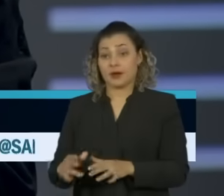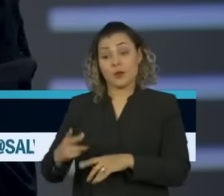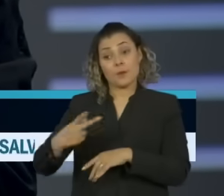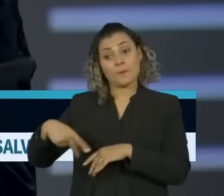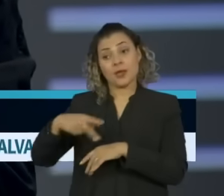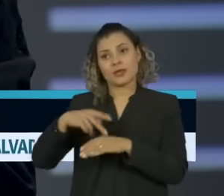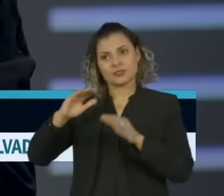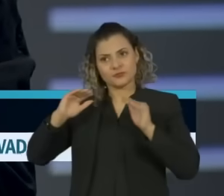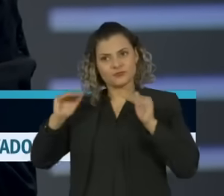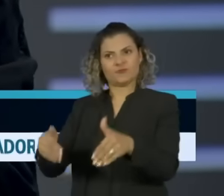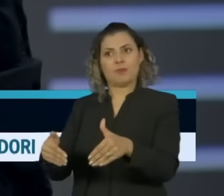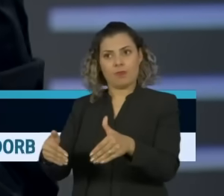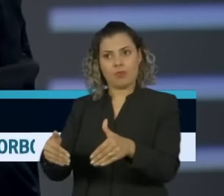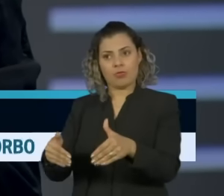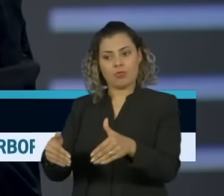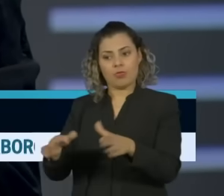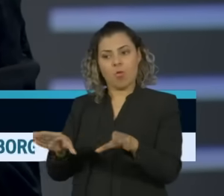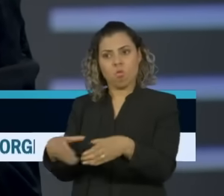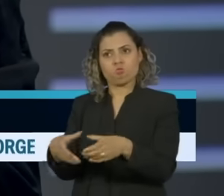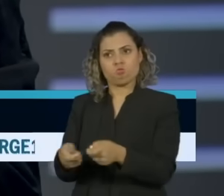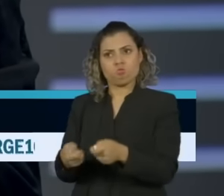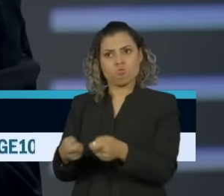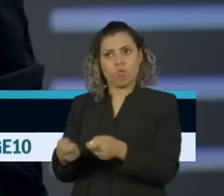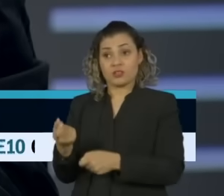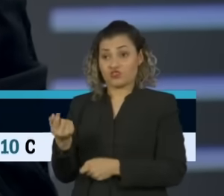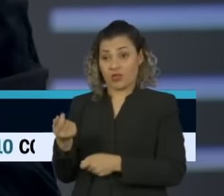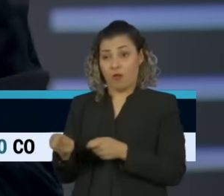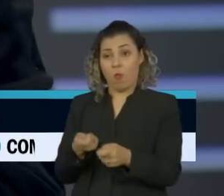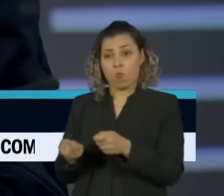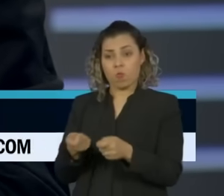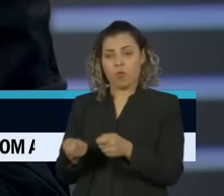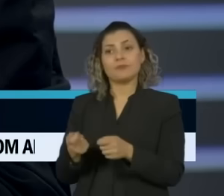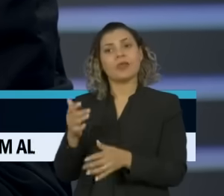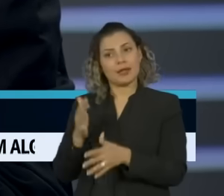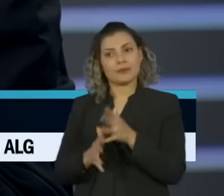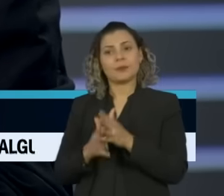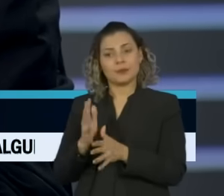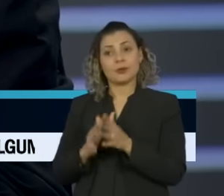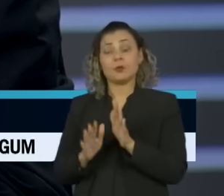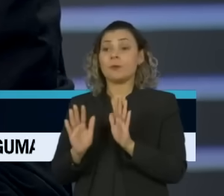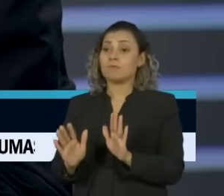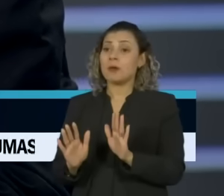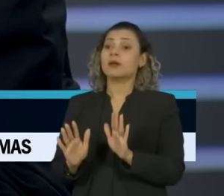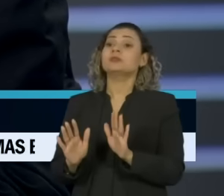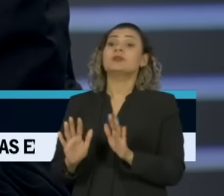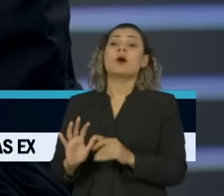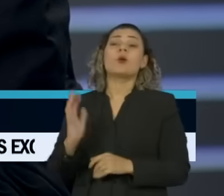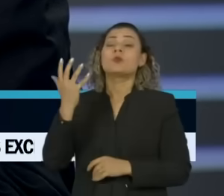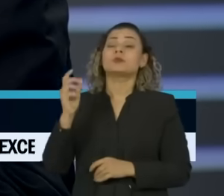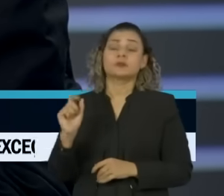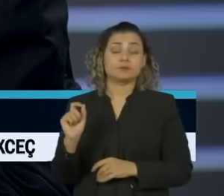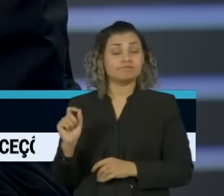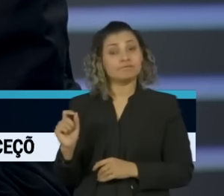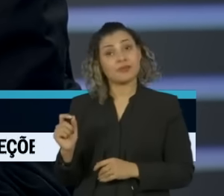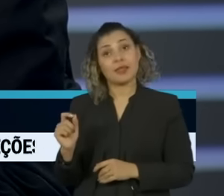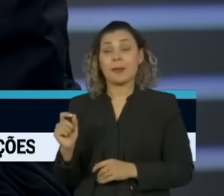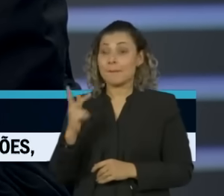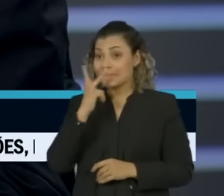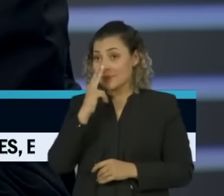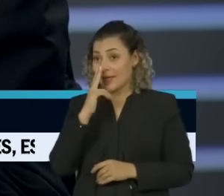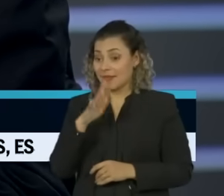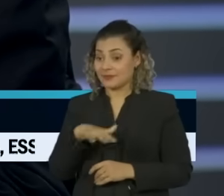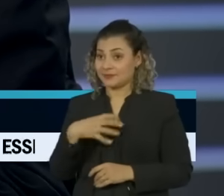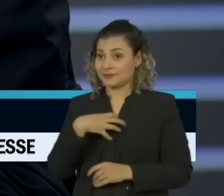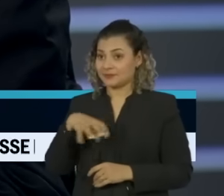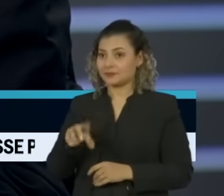muito centralizado, o dinheiro é centralizado, então atrapalhou muito e produziu, me parece, do ponto de vista do